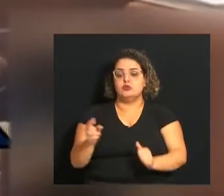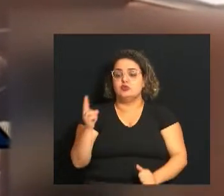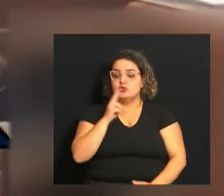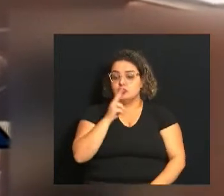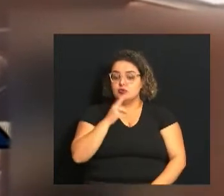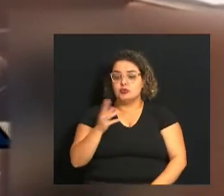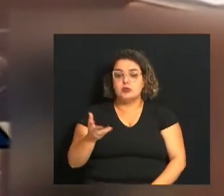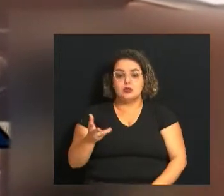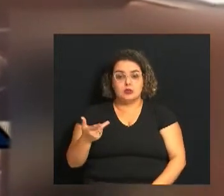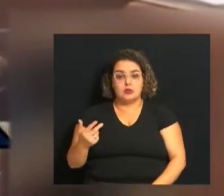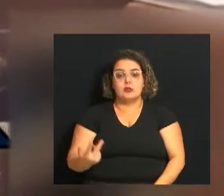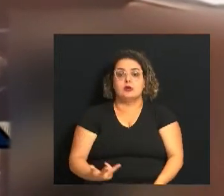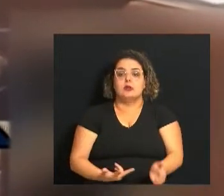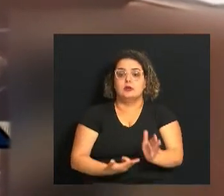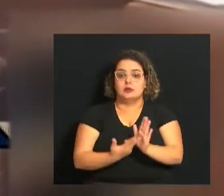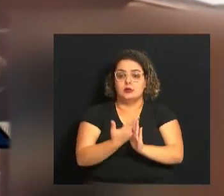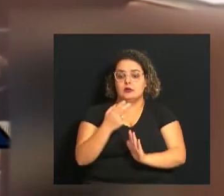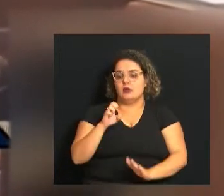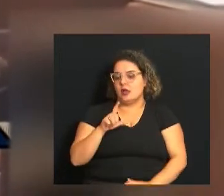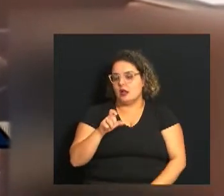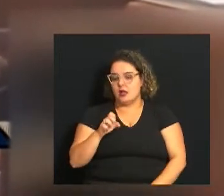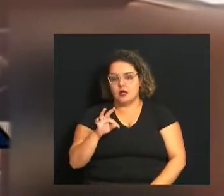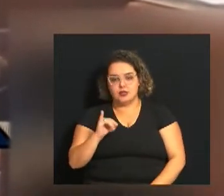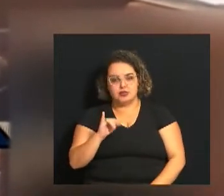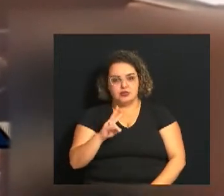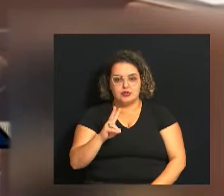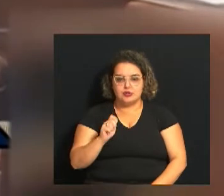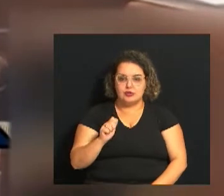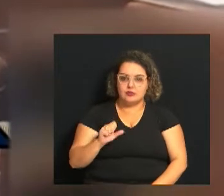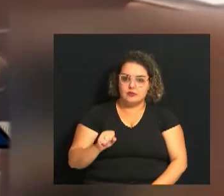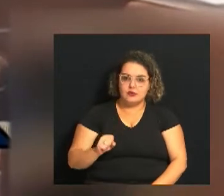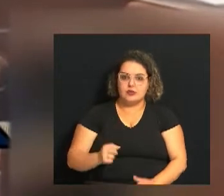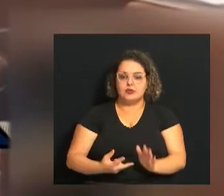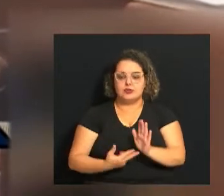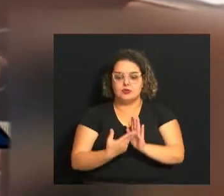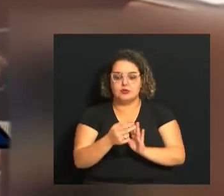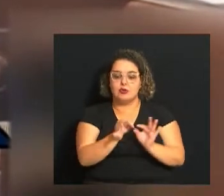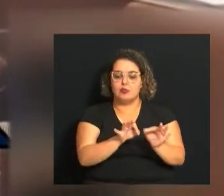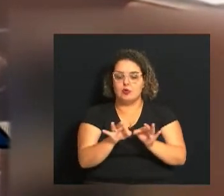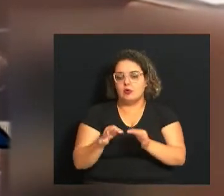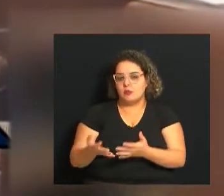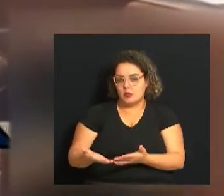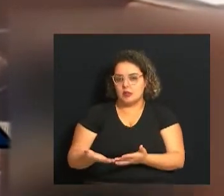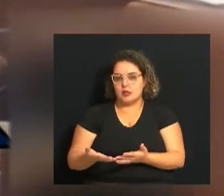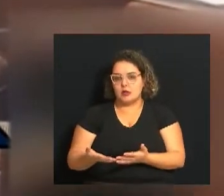aquelas cirurgias eletivas, aquelas cirurgias programadas.